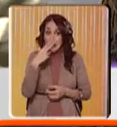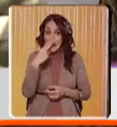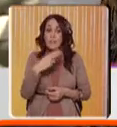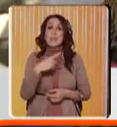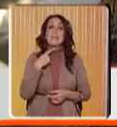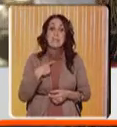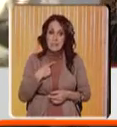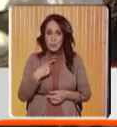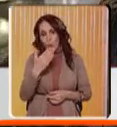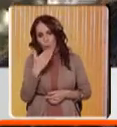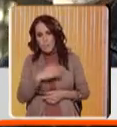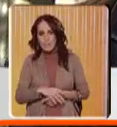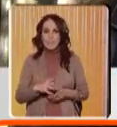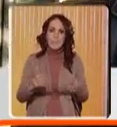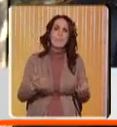vício. Engorda,